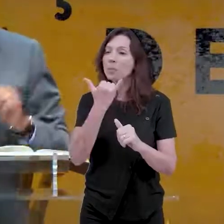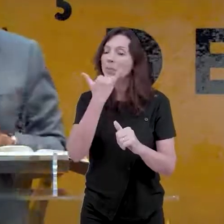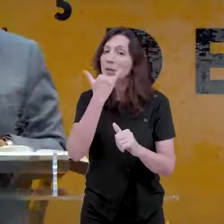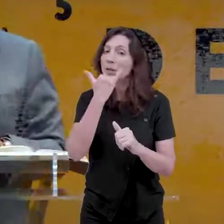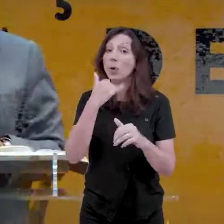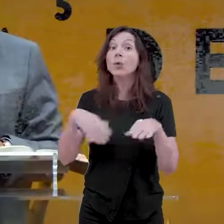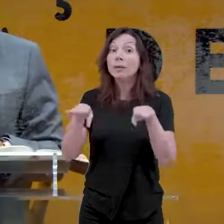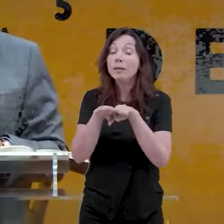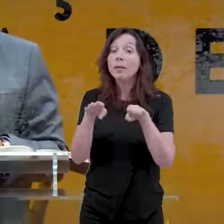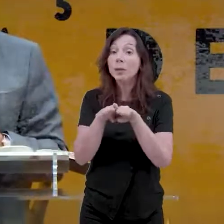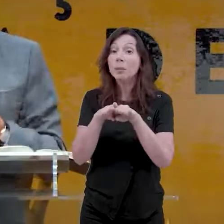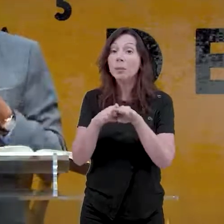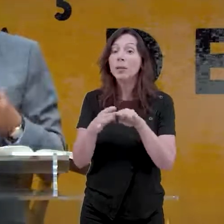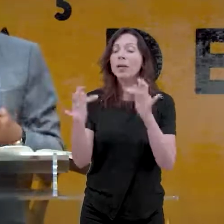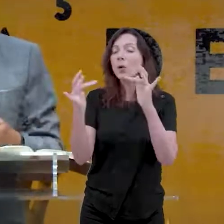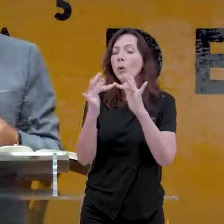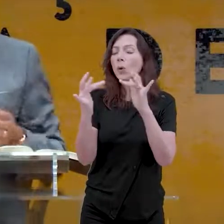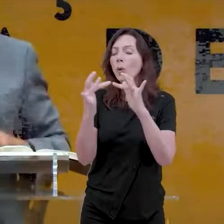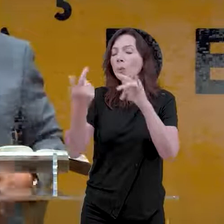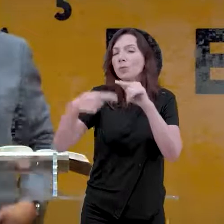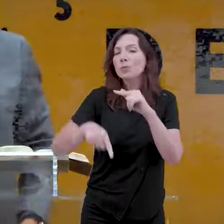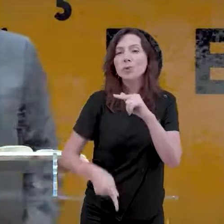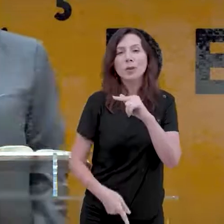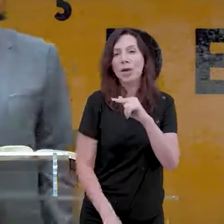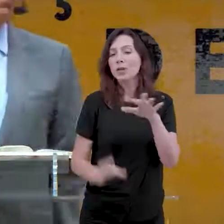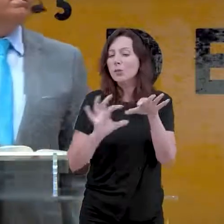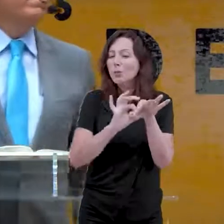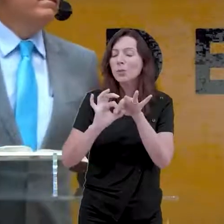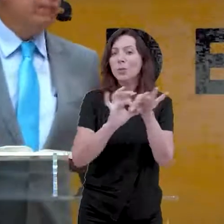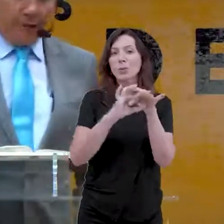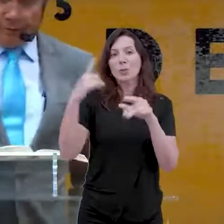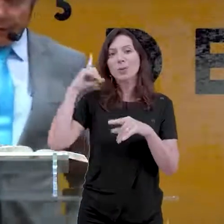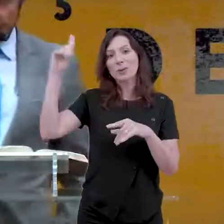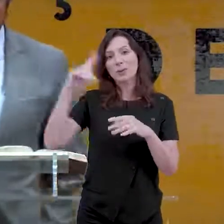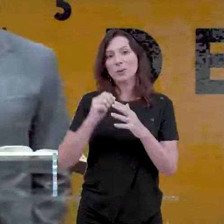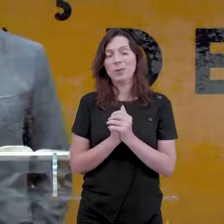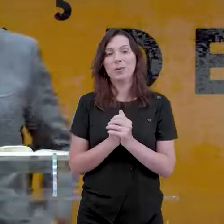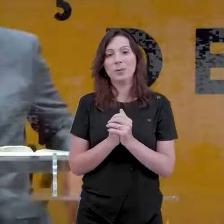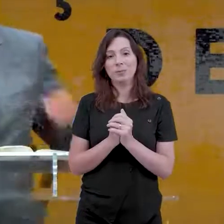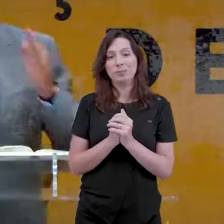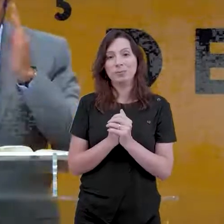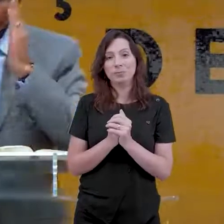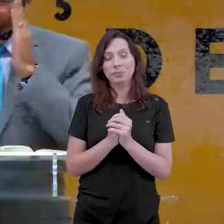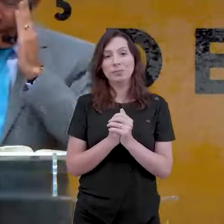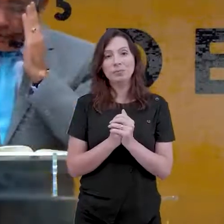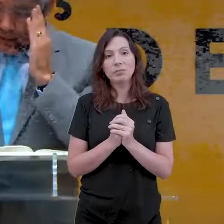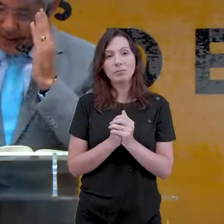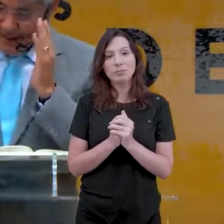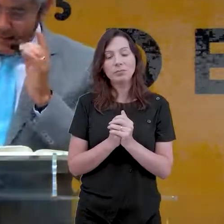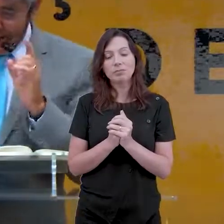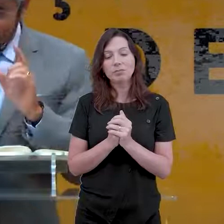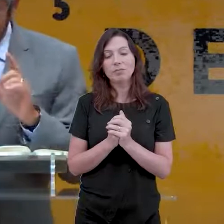com Ele. Mas mais, segundo ponto, que eu quero que você observe comigo nesse texto, saudade de